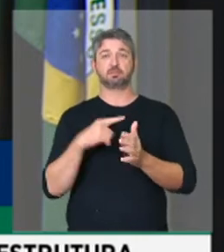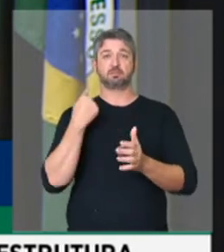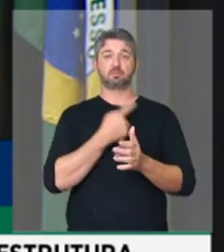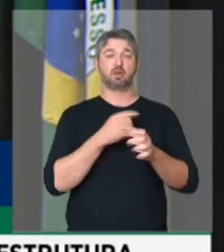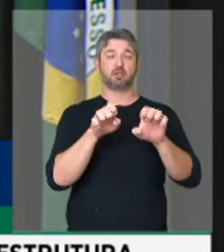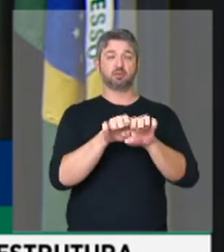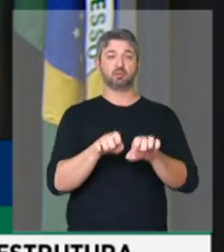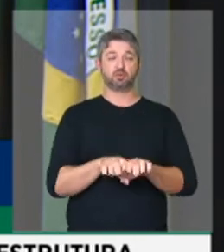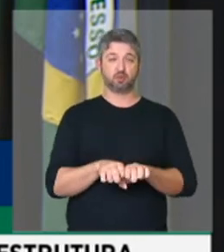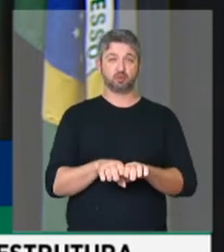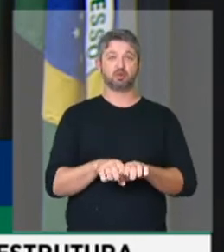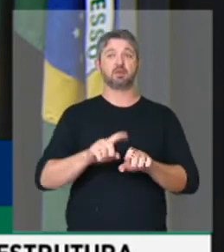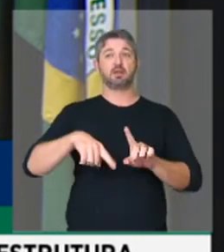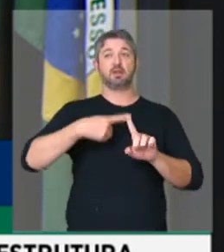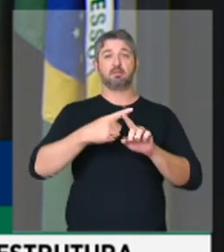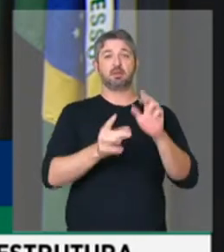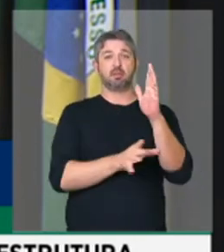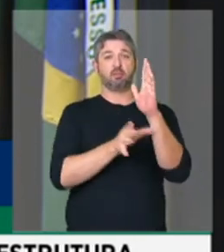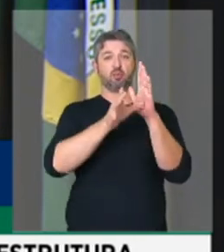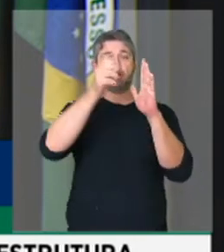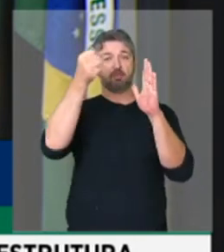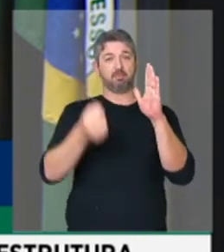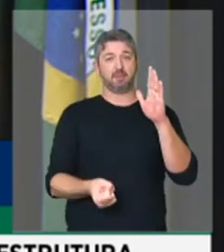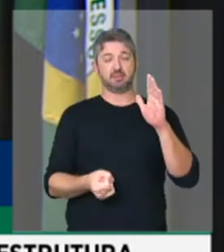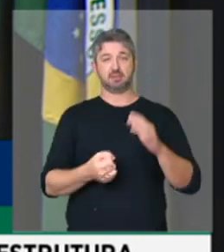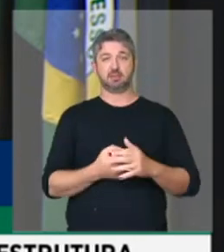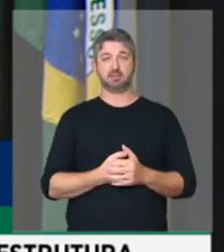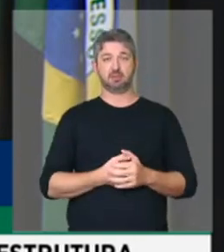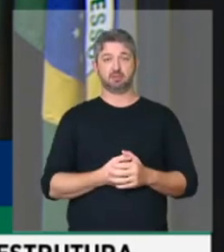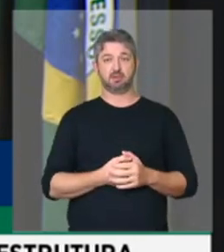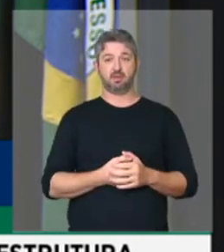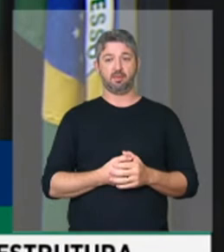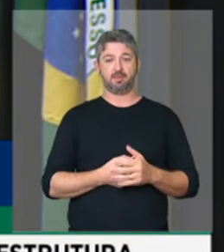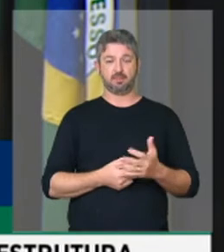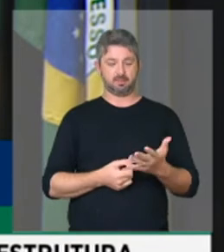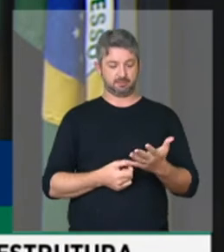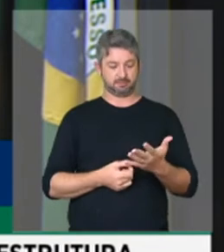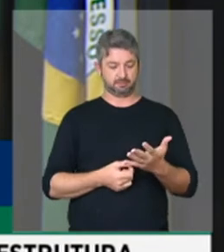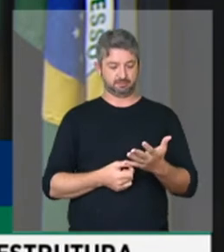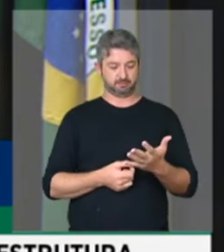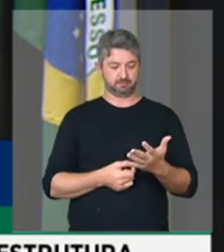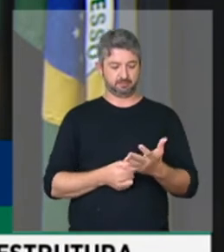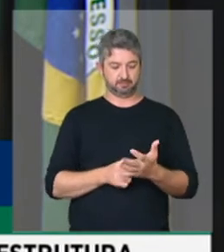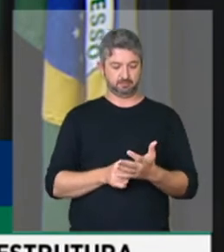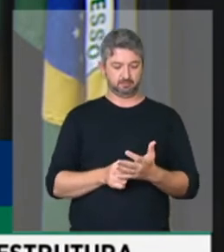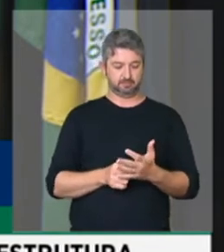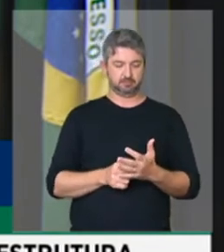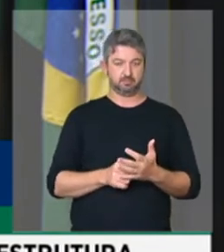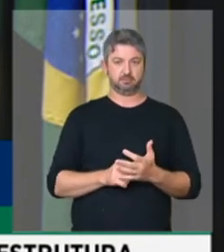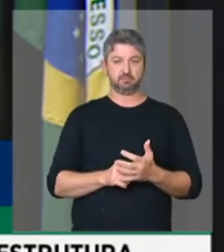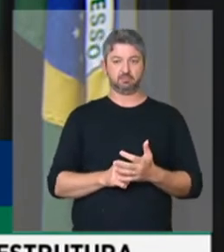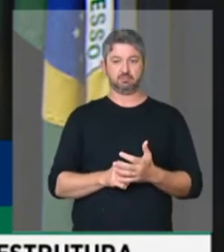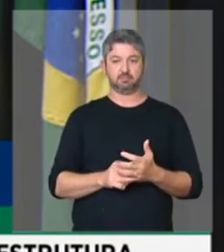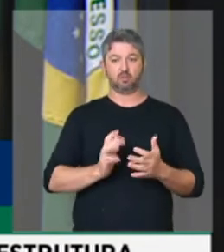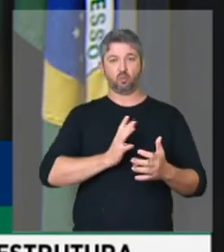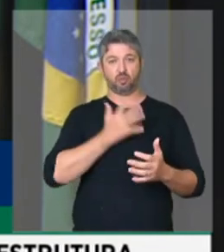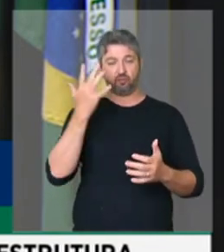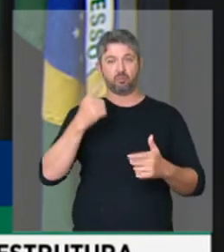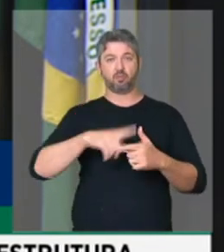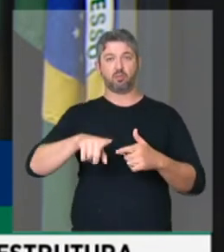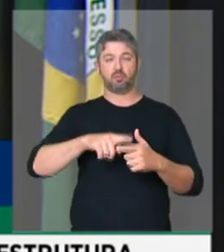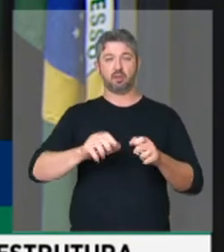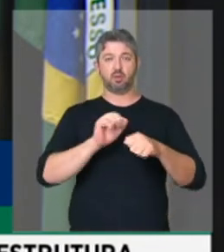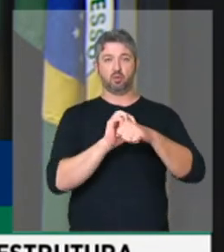infraestrutura somada a uma burocracia muitas vezes sufocante. Com o surgimento do nefasto evento da